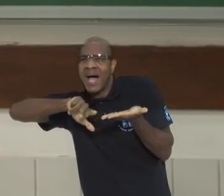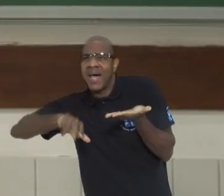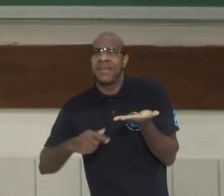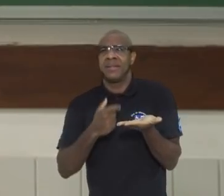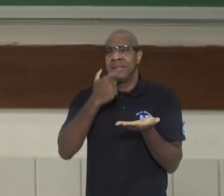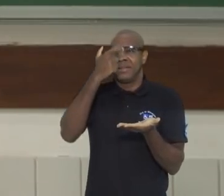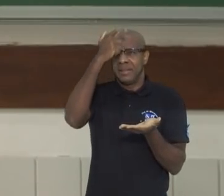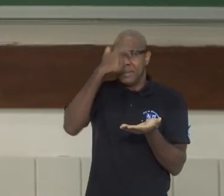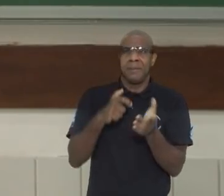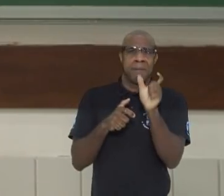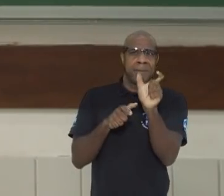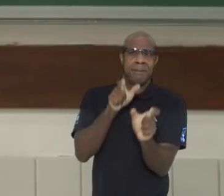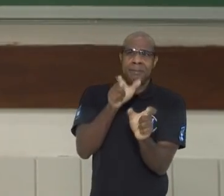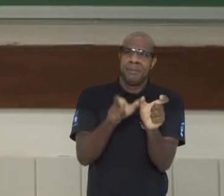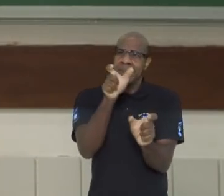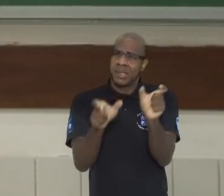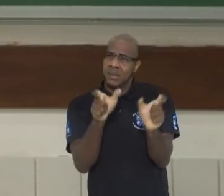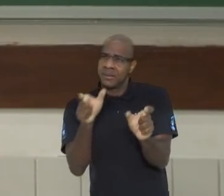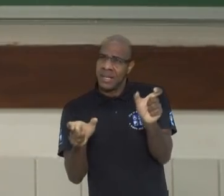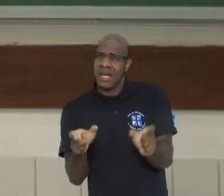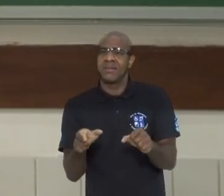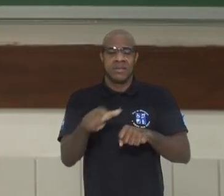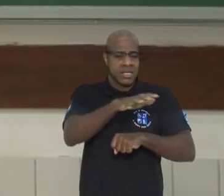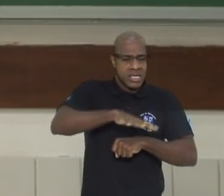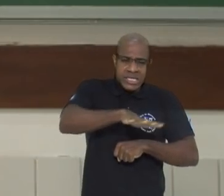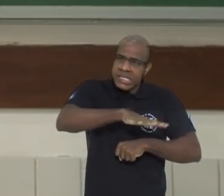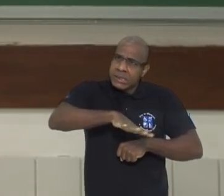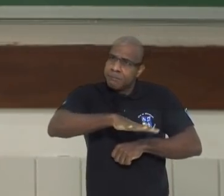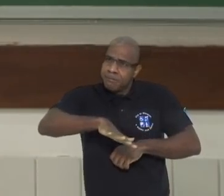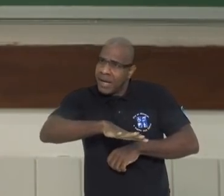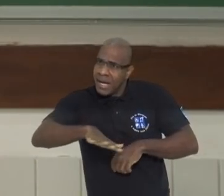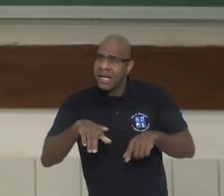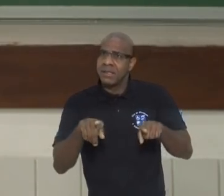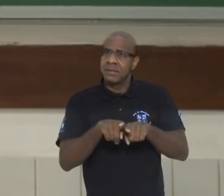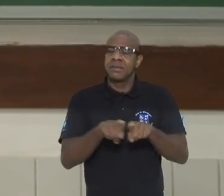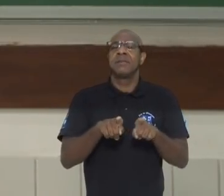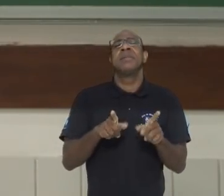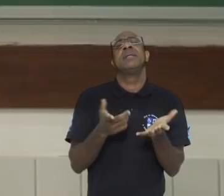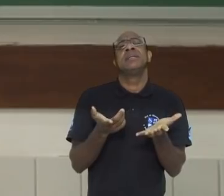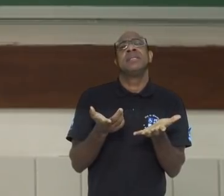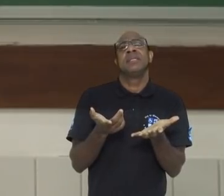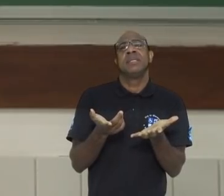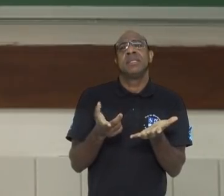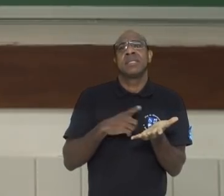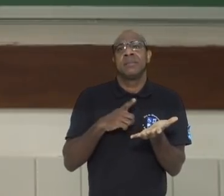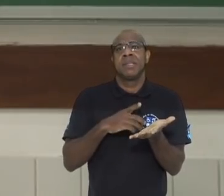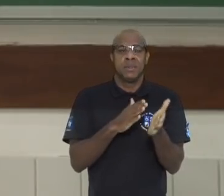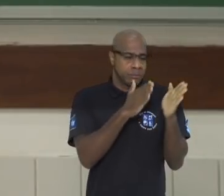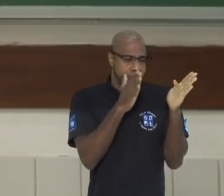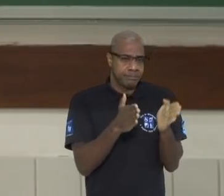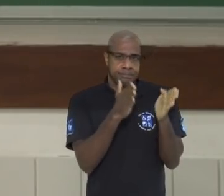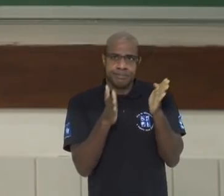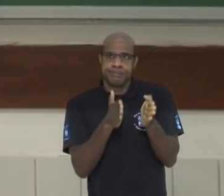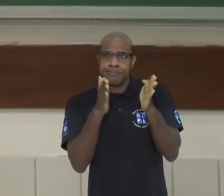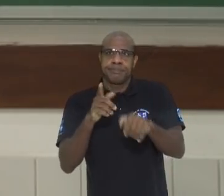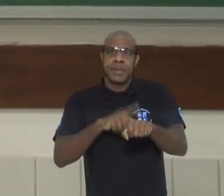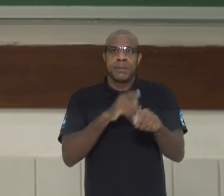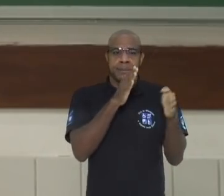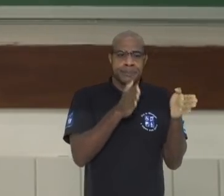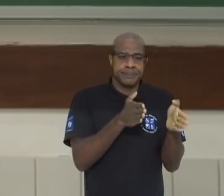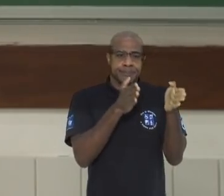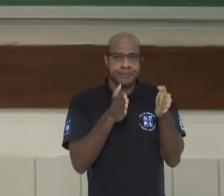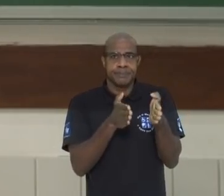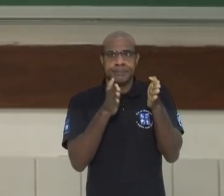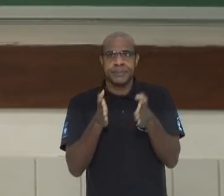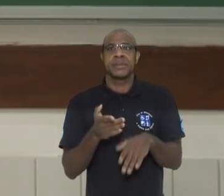de descrição de vários espaços e de várias partes do tempo também, digamos assim.